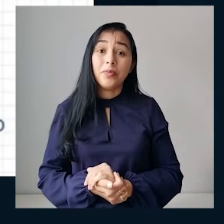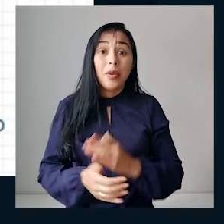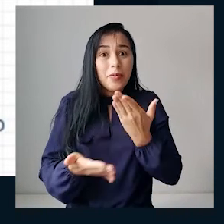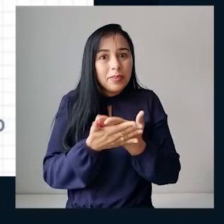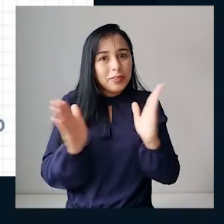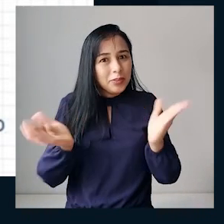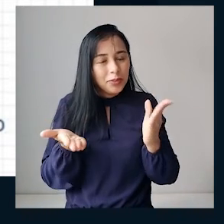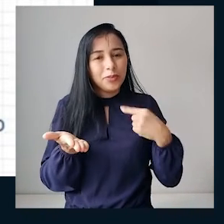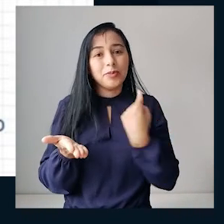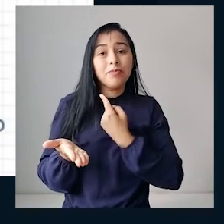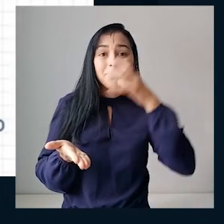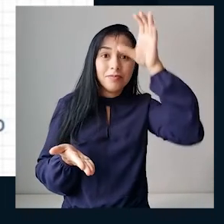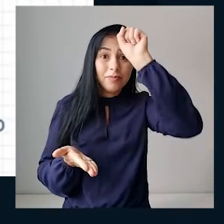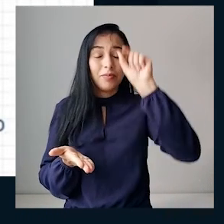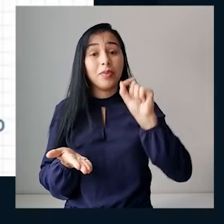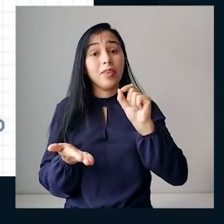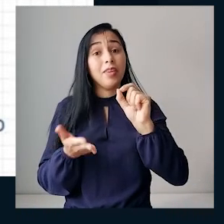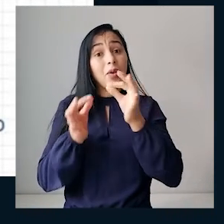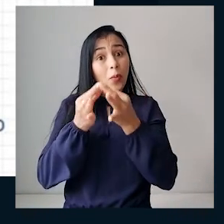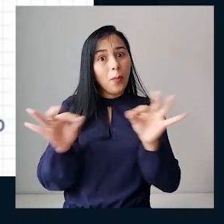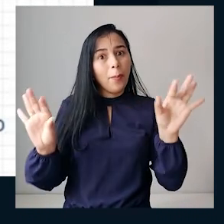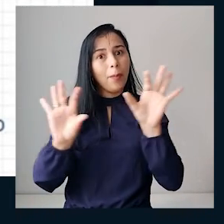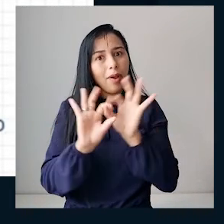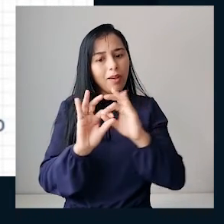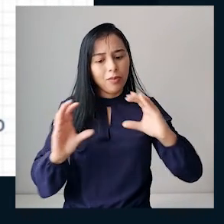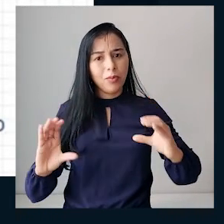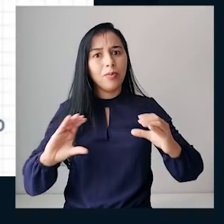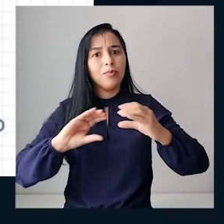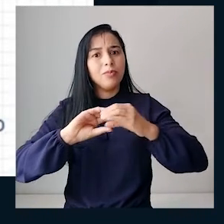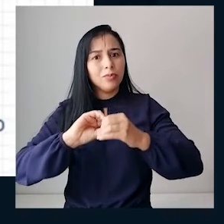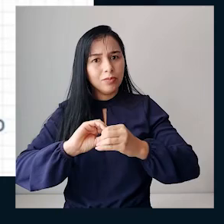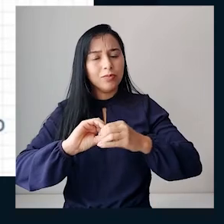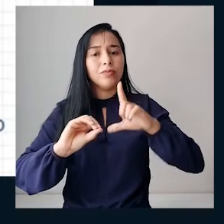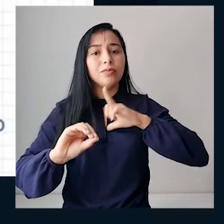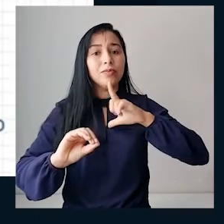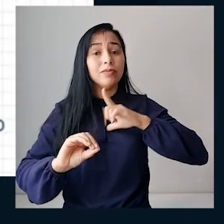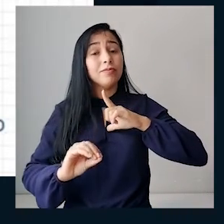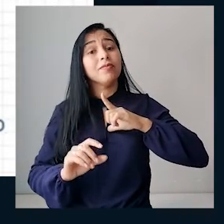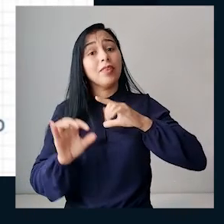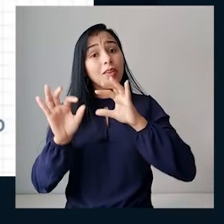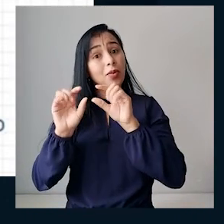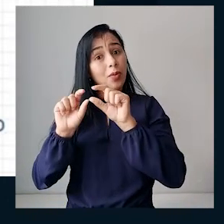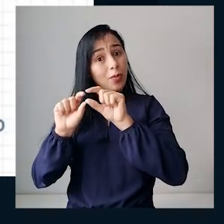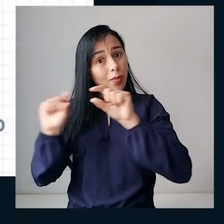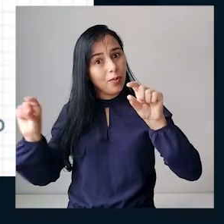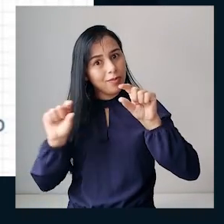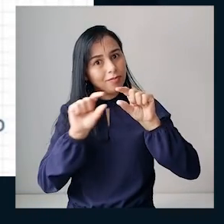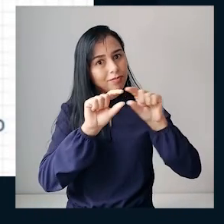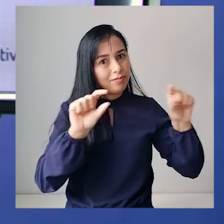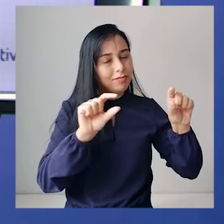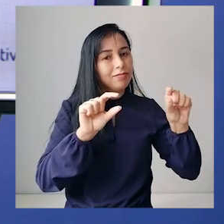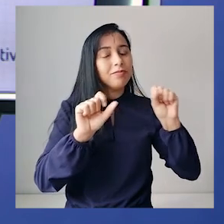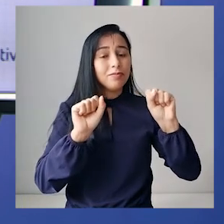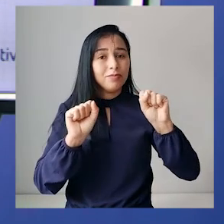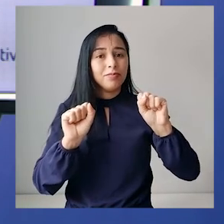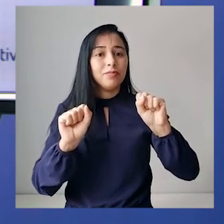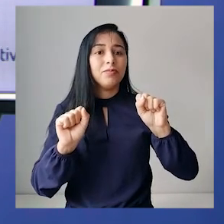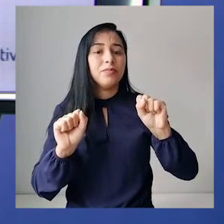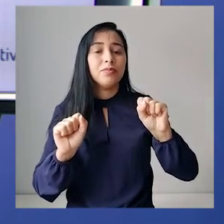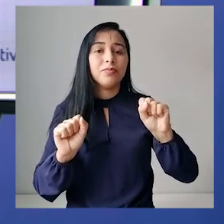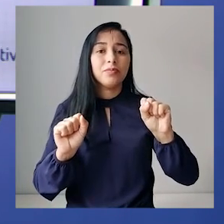período composto por coordenação possui orações, que podem ser classificadas